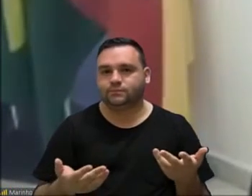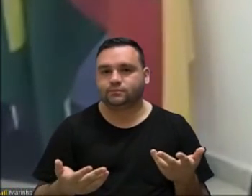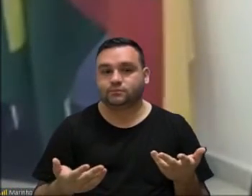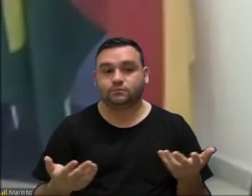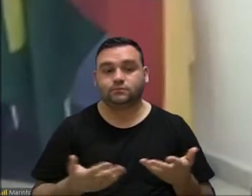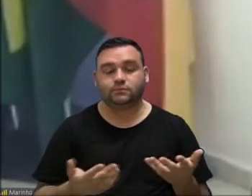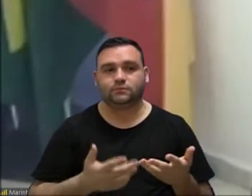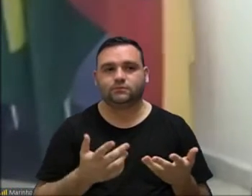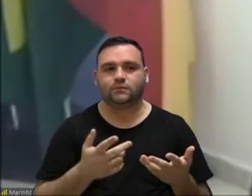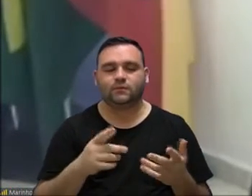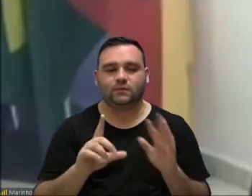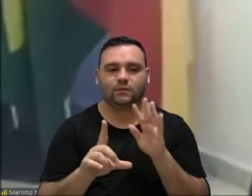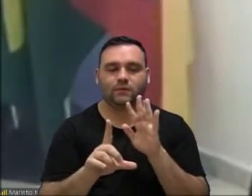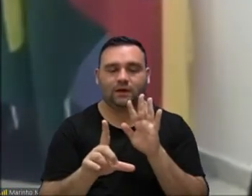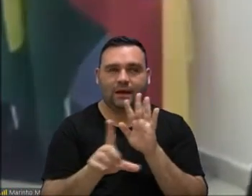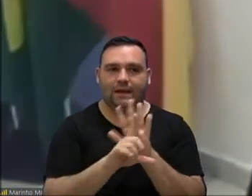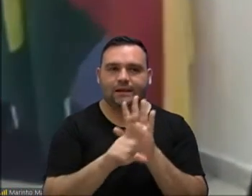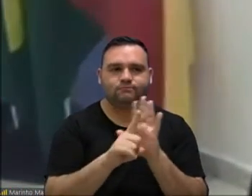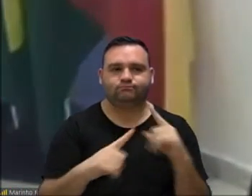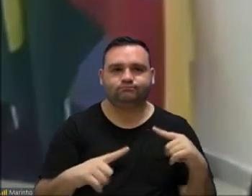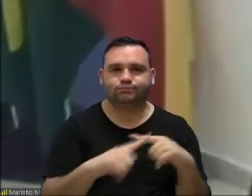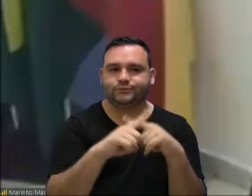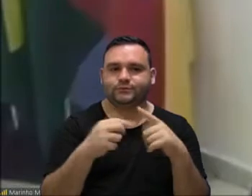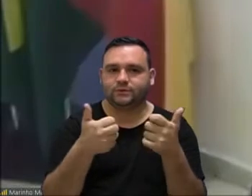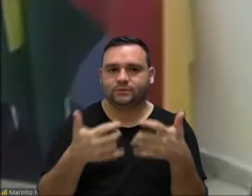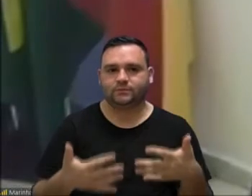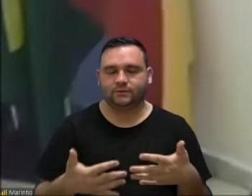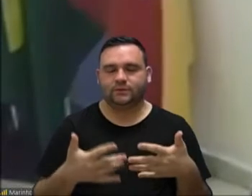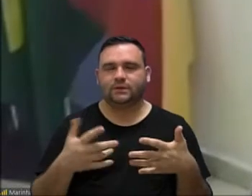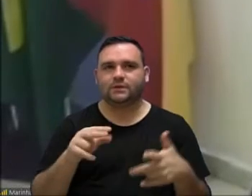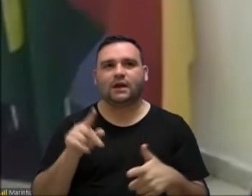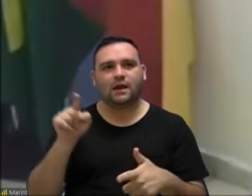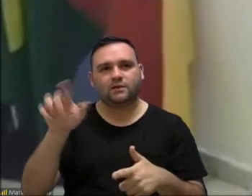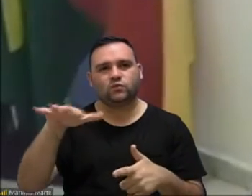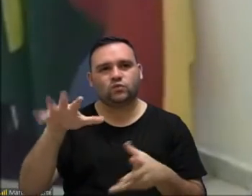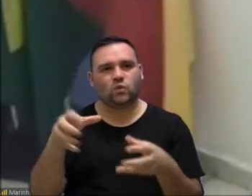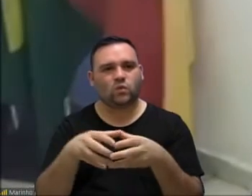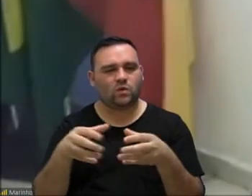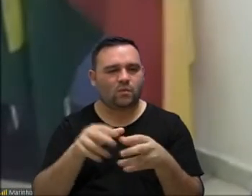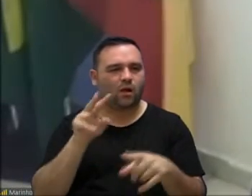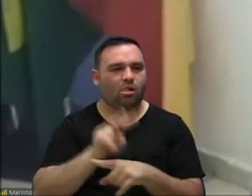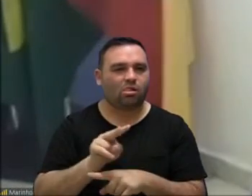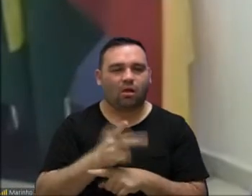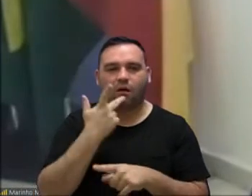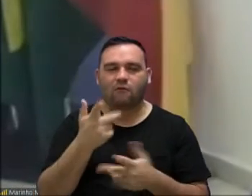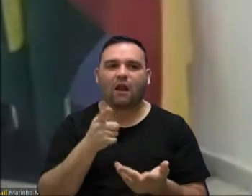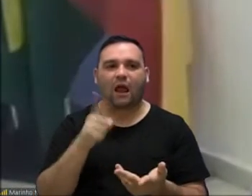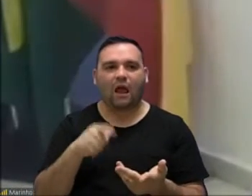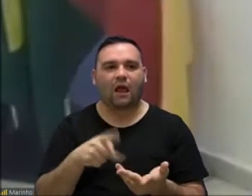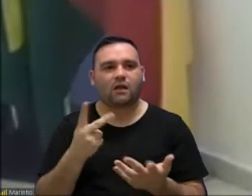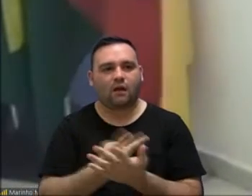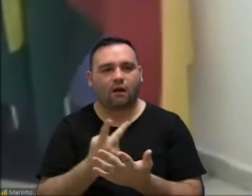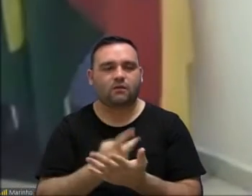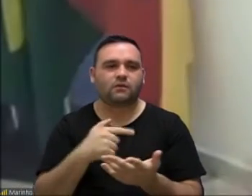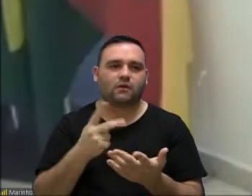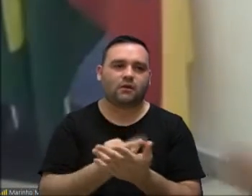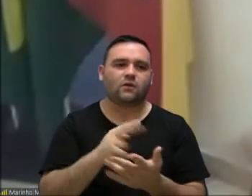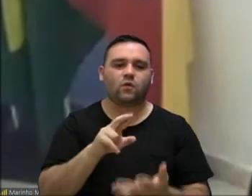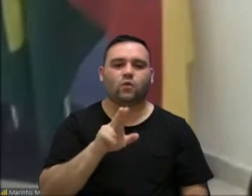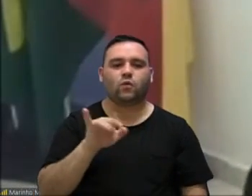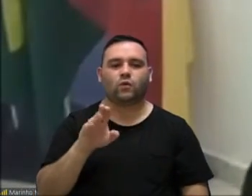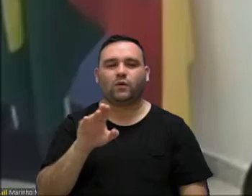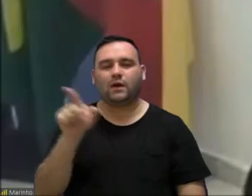pretensa ilegalidade que se defende que todos se manifestaram não só os Rui